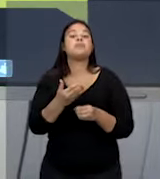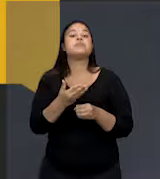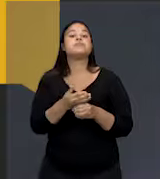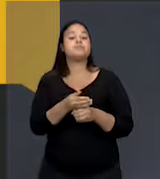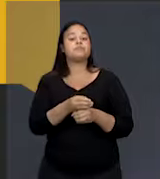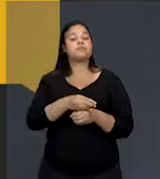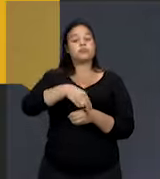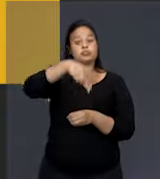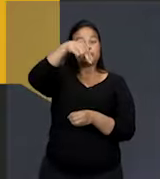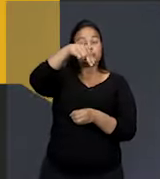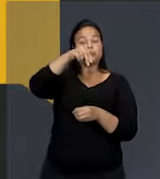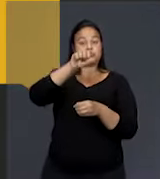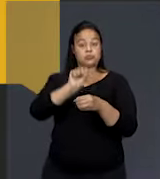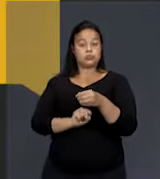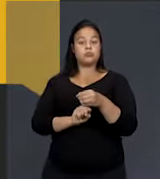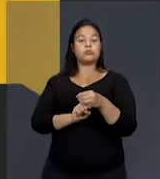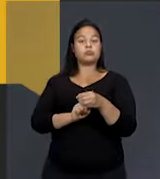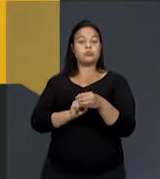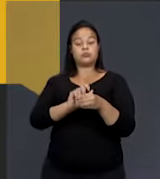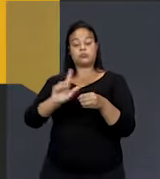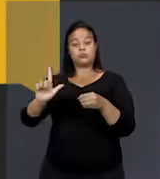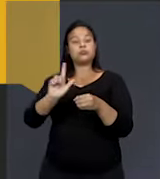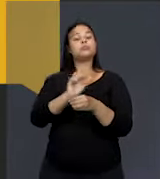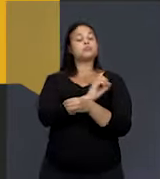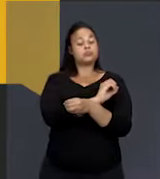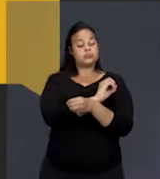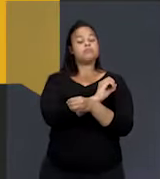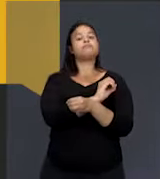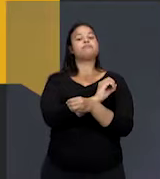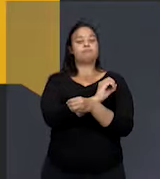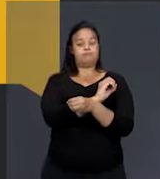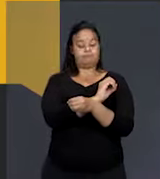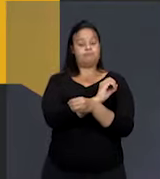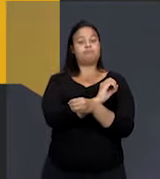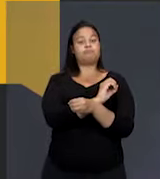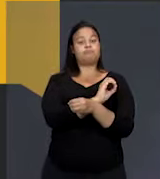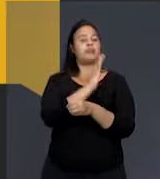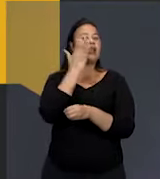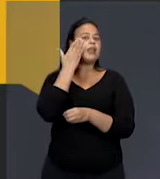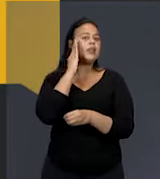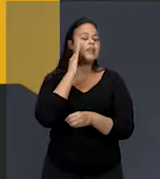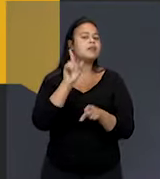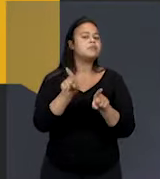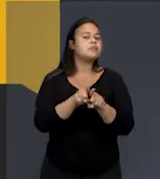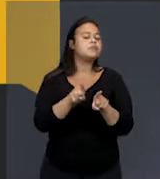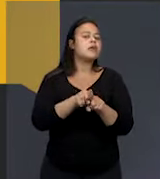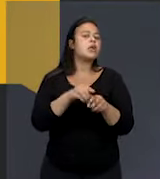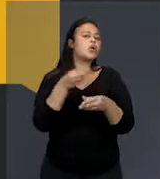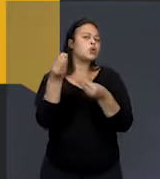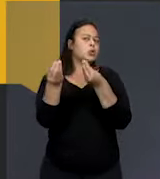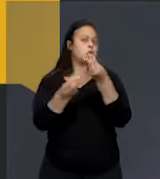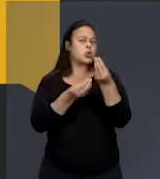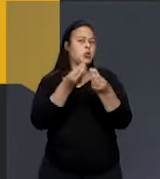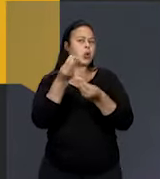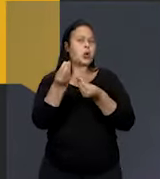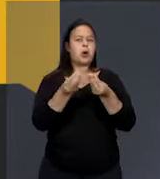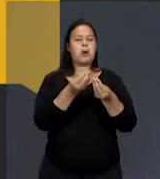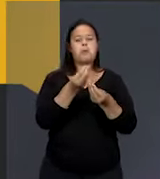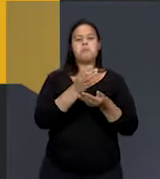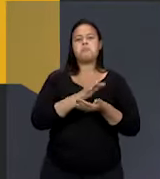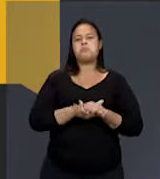direções norte, sul, leste e oeste. E entendemos como é que